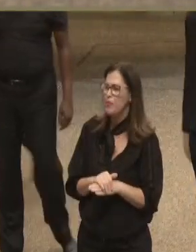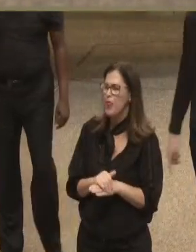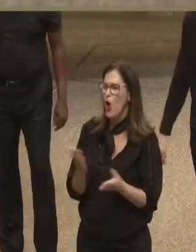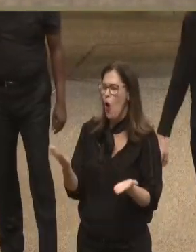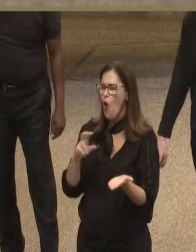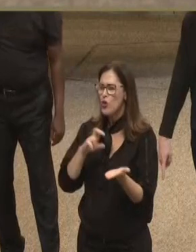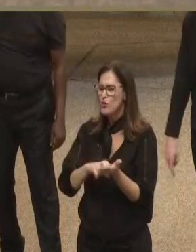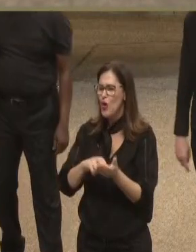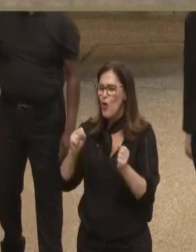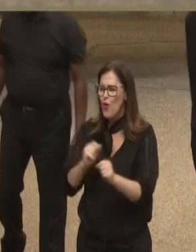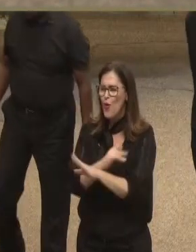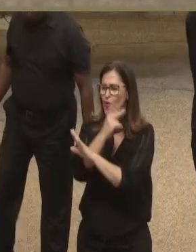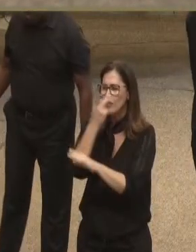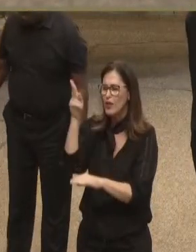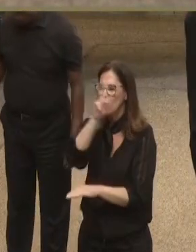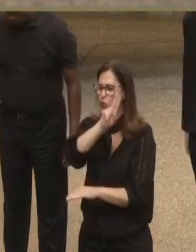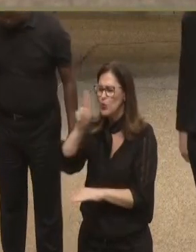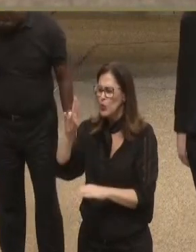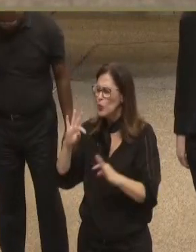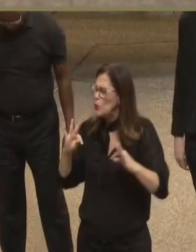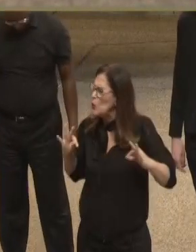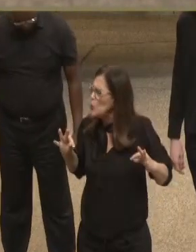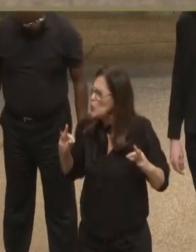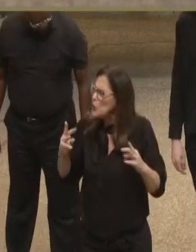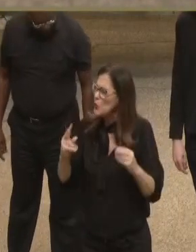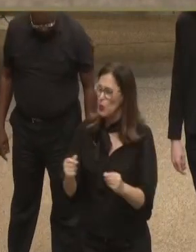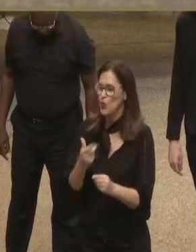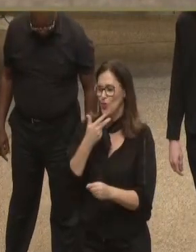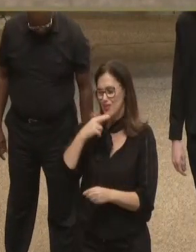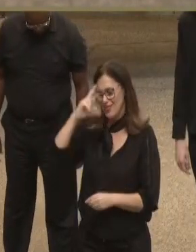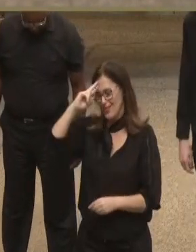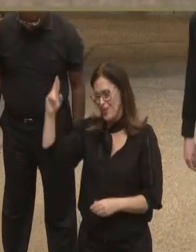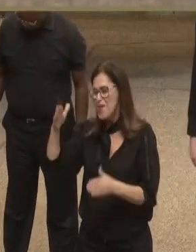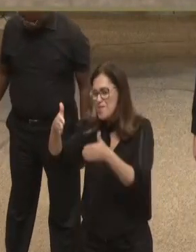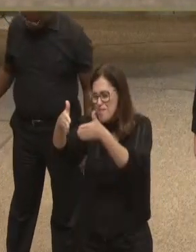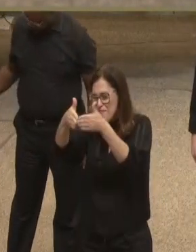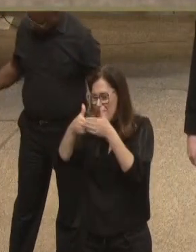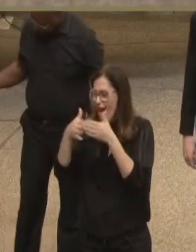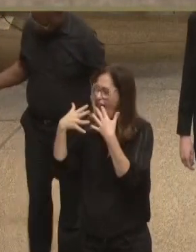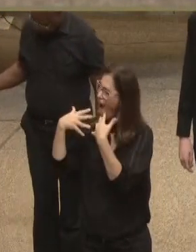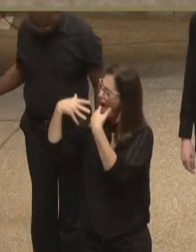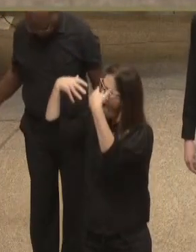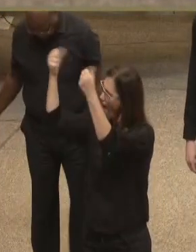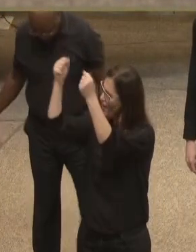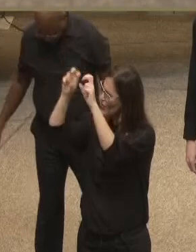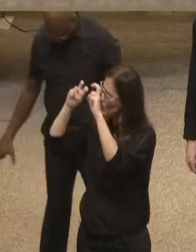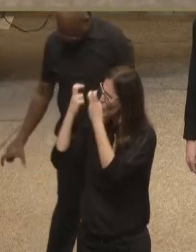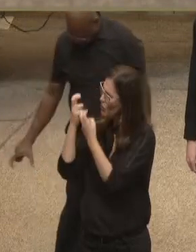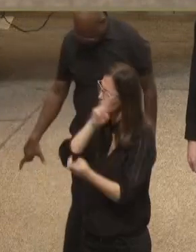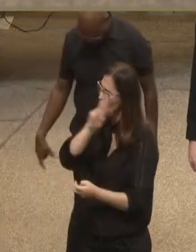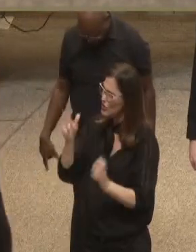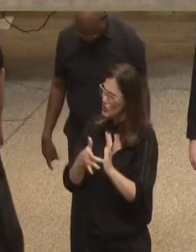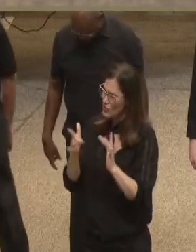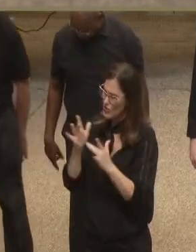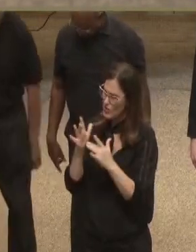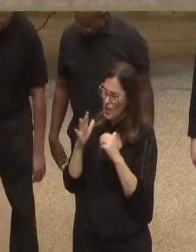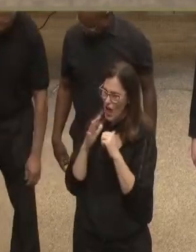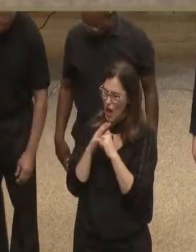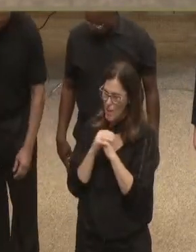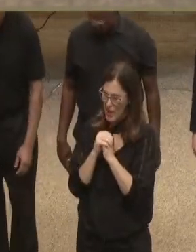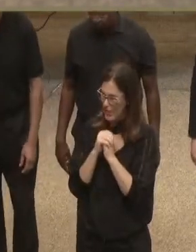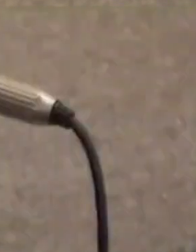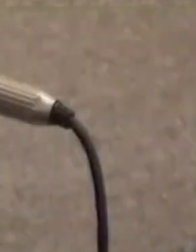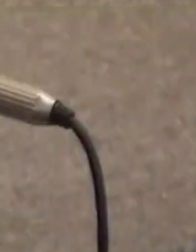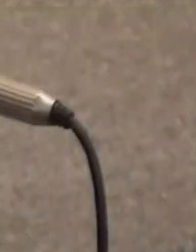Nós glorificamos o teu nome por tudo, Senhor, e te pedimos que aceites o nosso culto, em nome de Jesus.